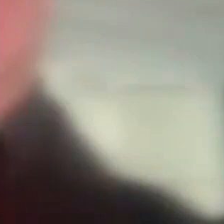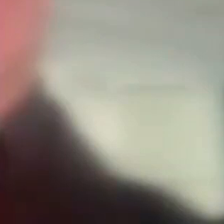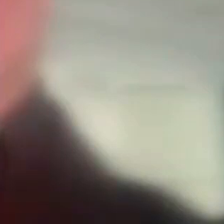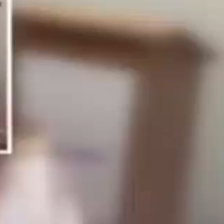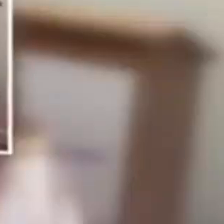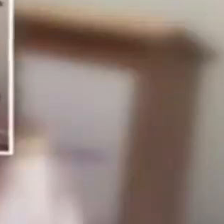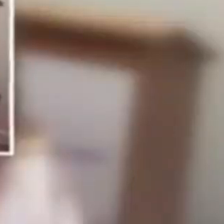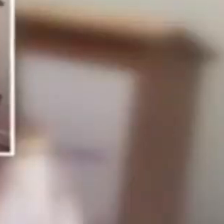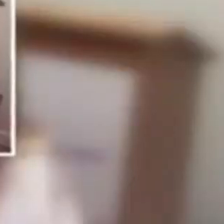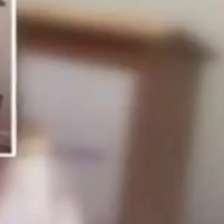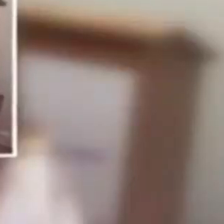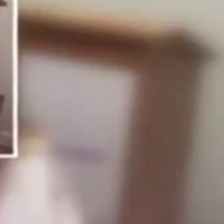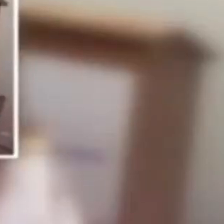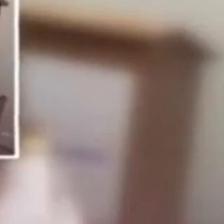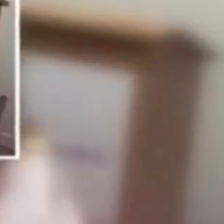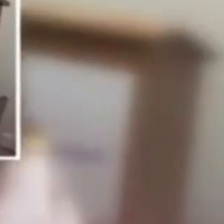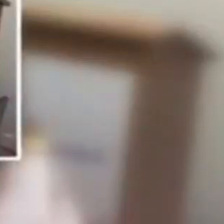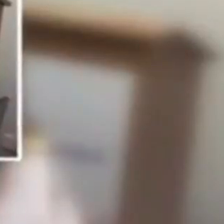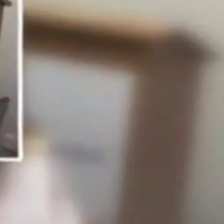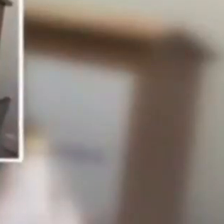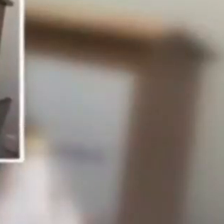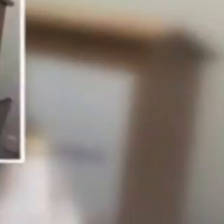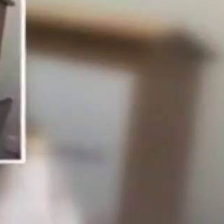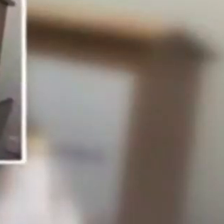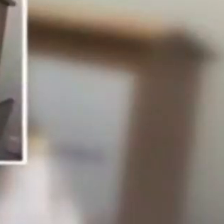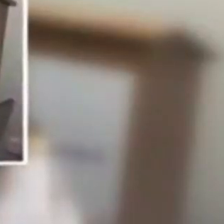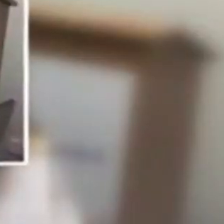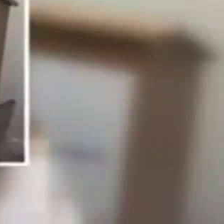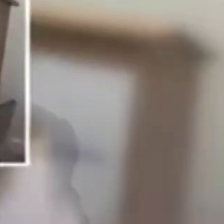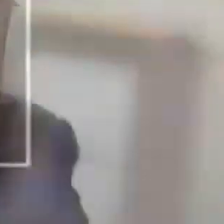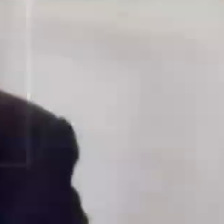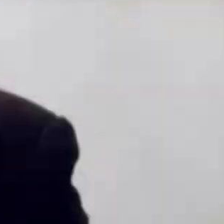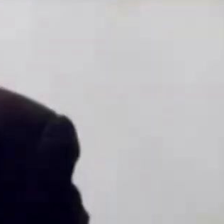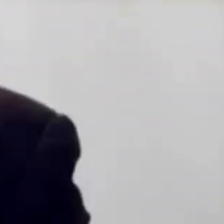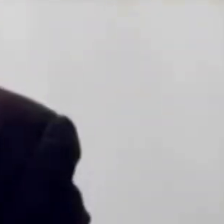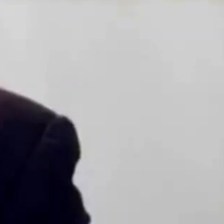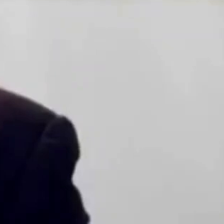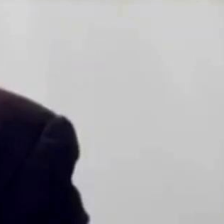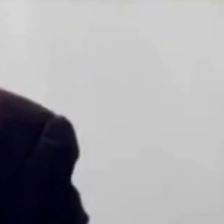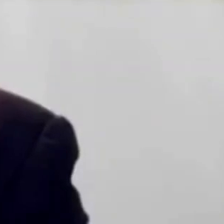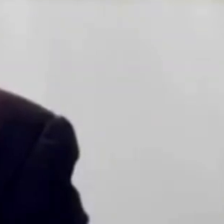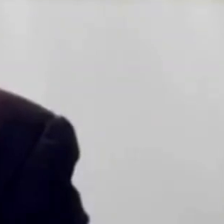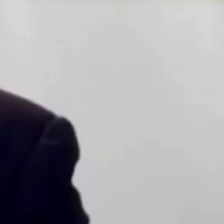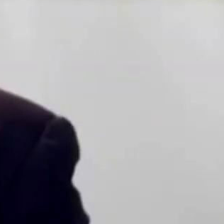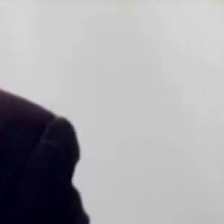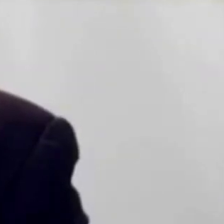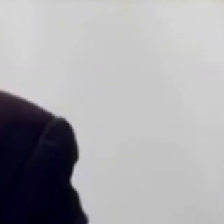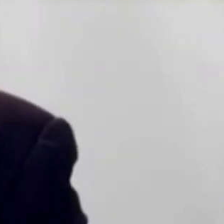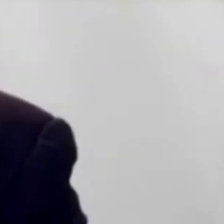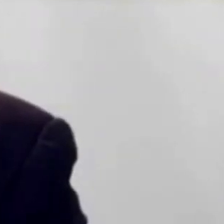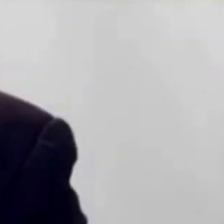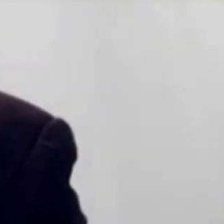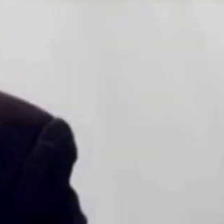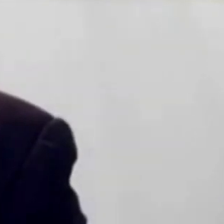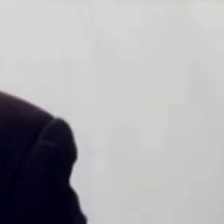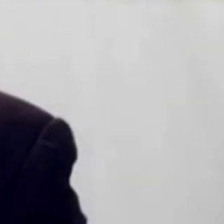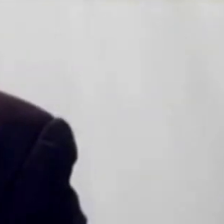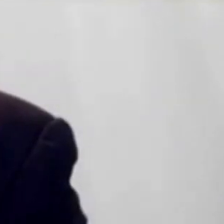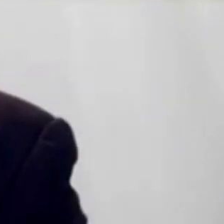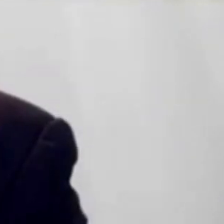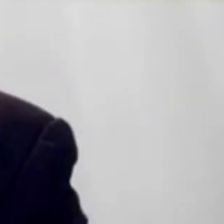possuidor, possuidor dessa terra. Eu entendi que o dízimo não é